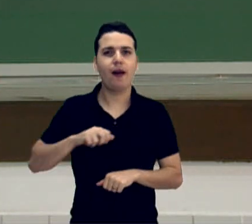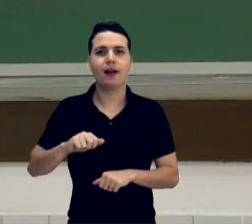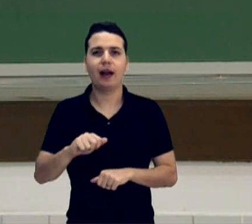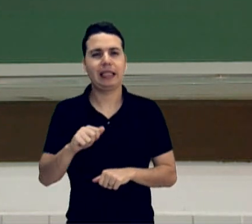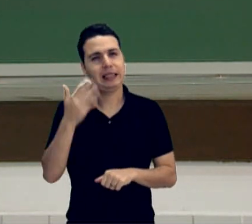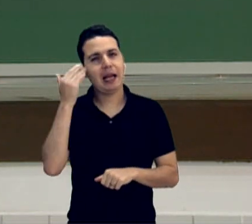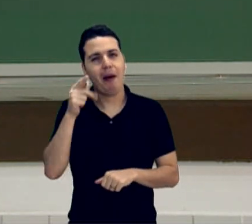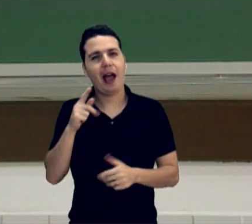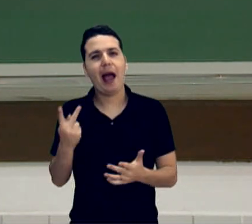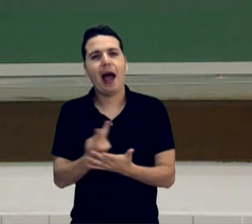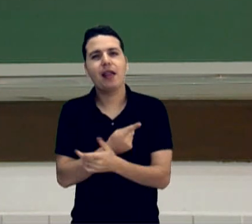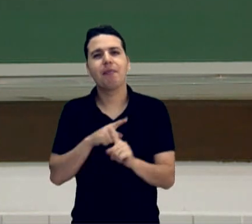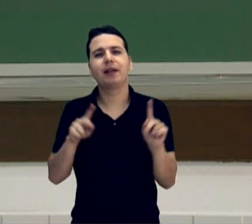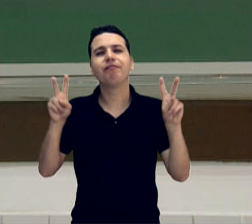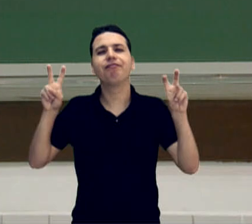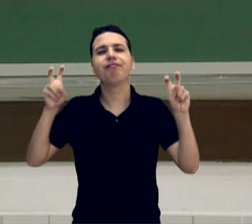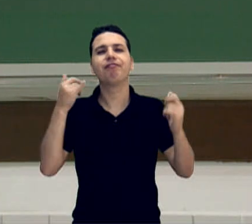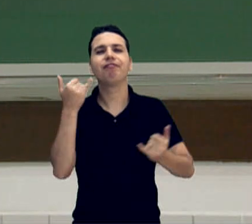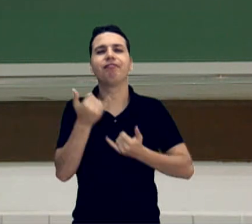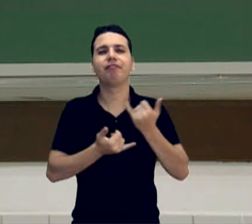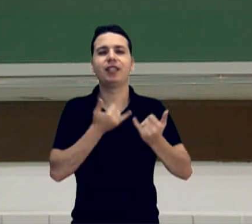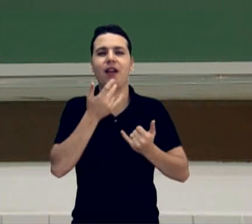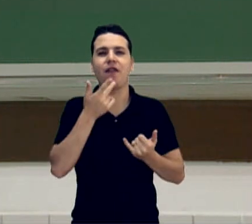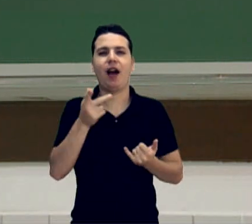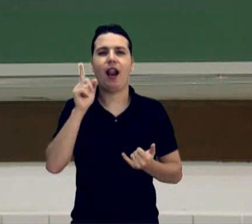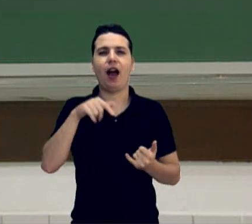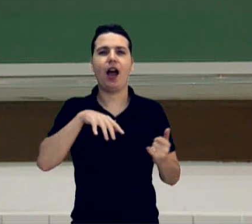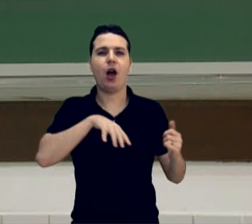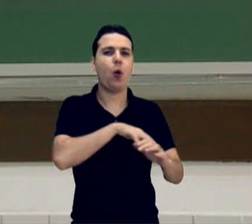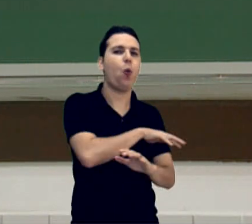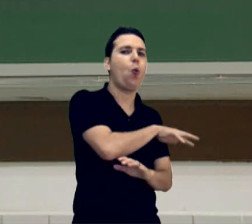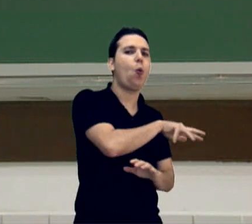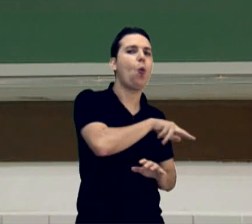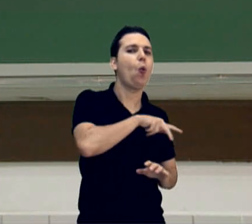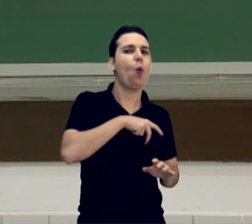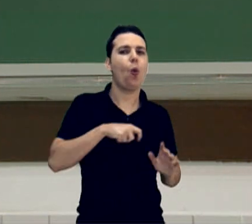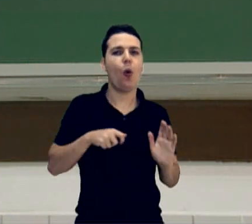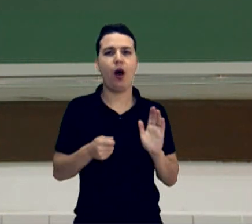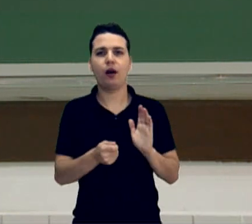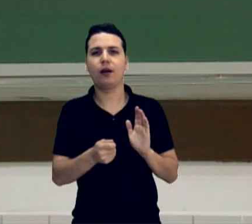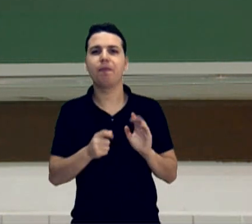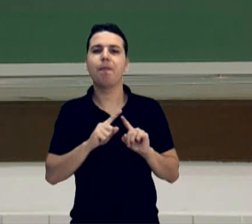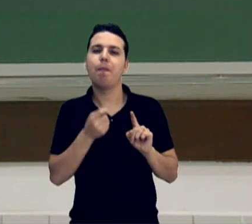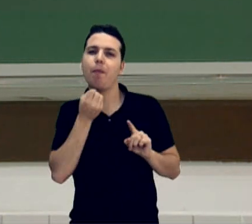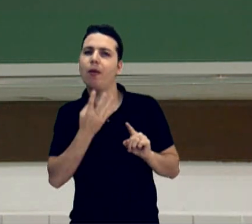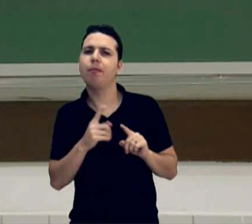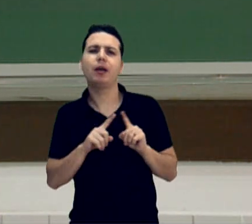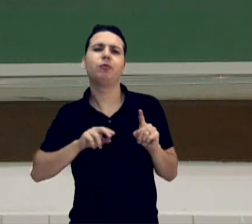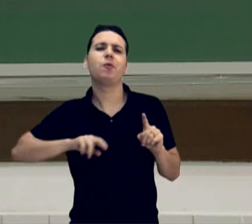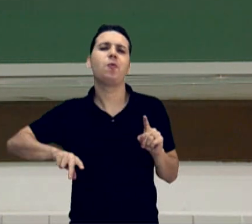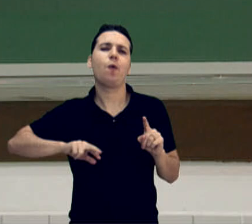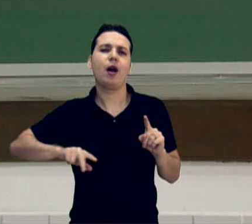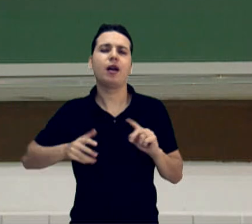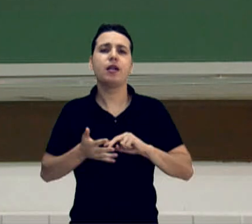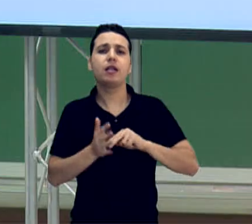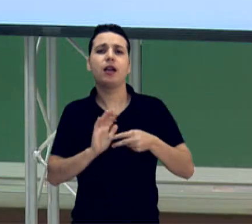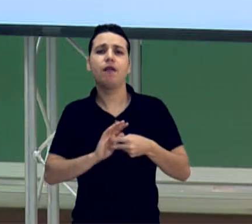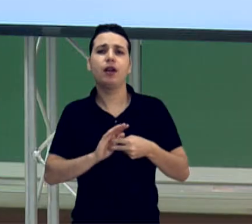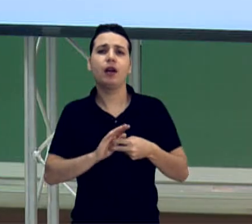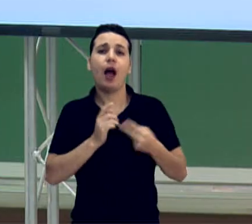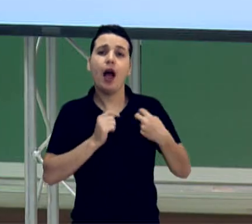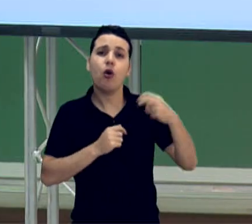né? Só que é uma brincadeira, né? As pessoas falam assim, é um contrabando que veio para o bem. Só que não, né? Na verdade foi